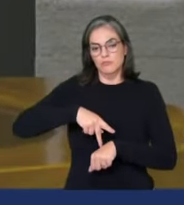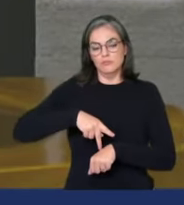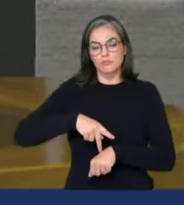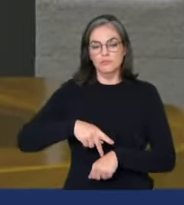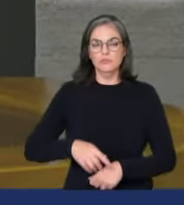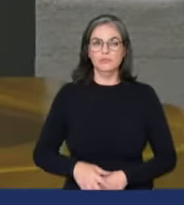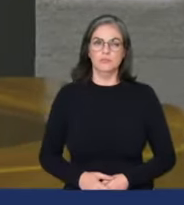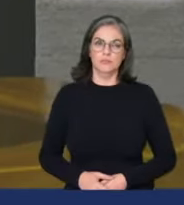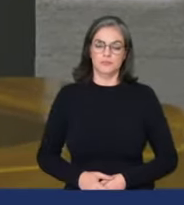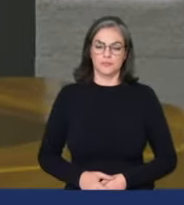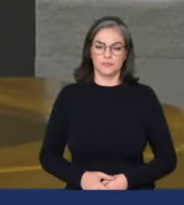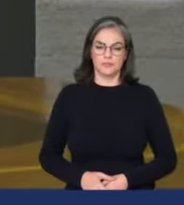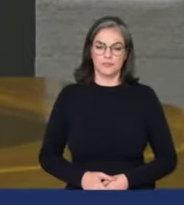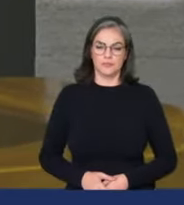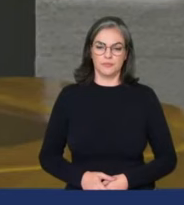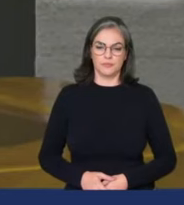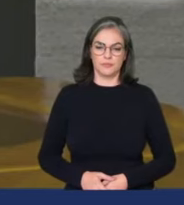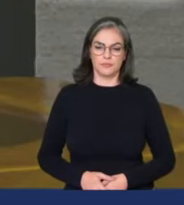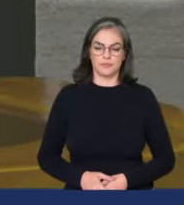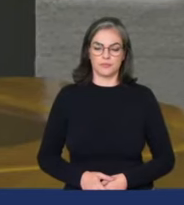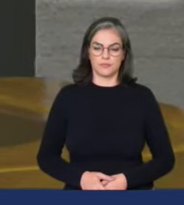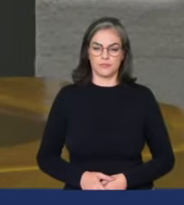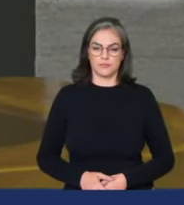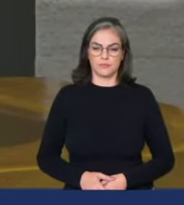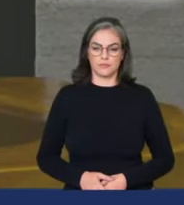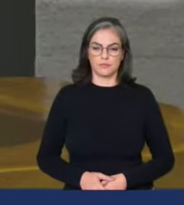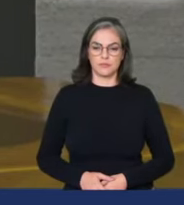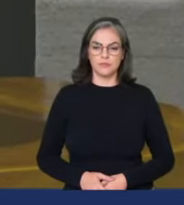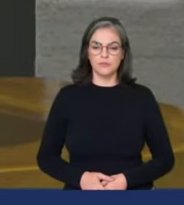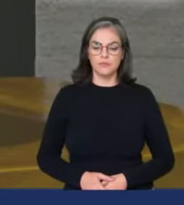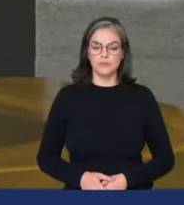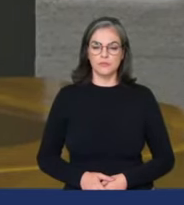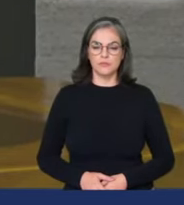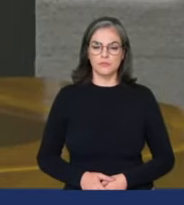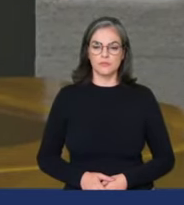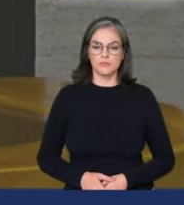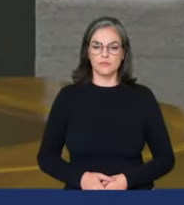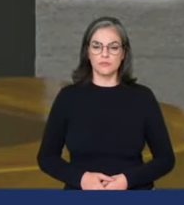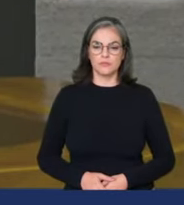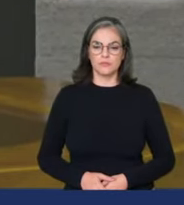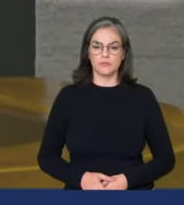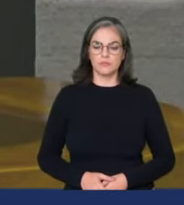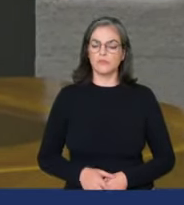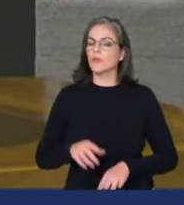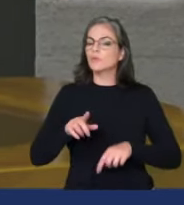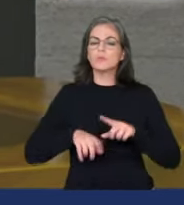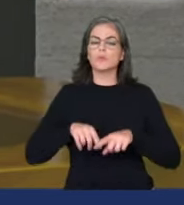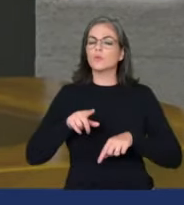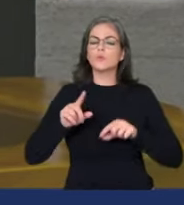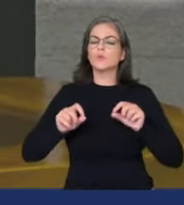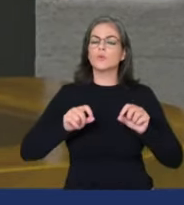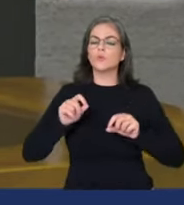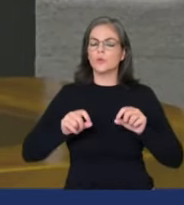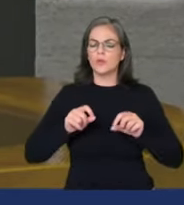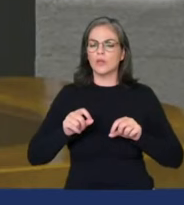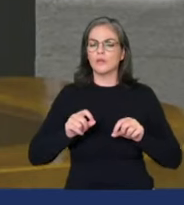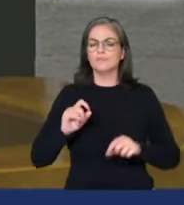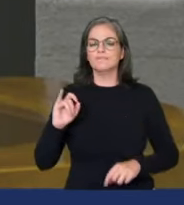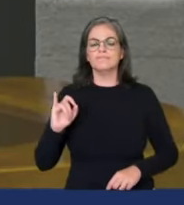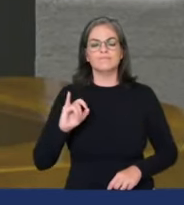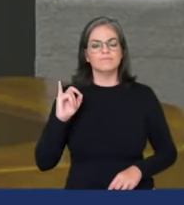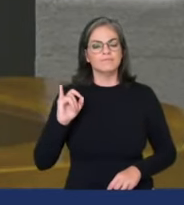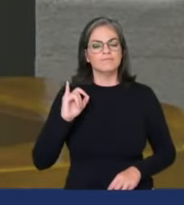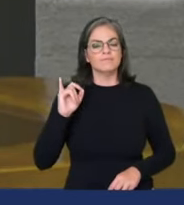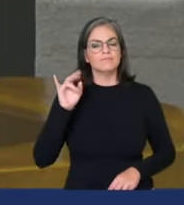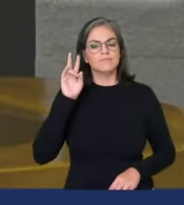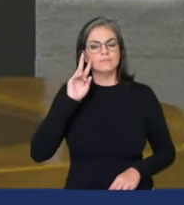de nação, o nosso projeto de soberania. Estou dizendo aqui dos derivados de uma cadeia super longa que